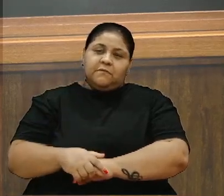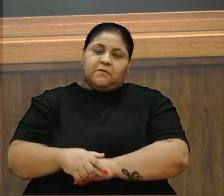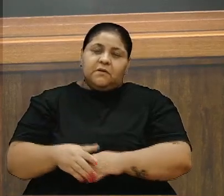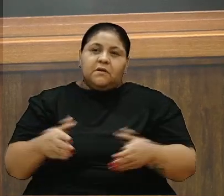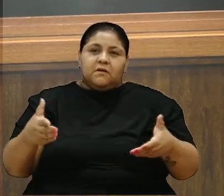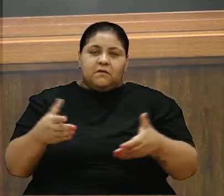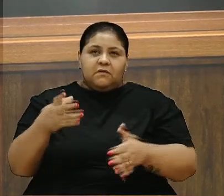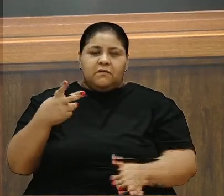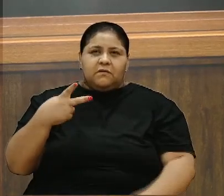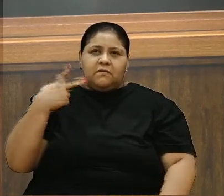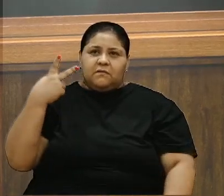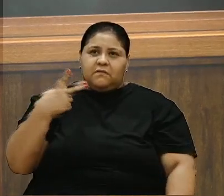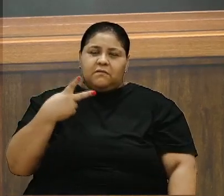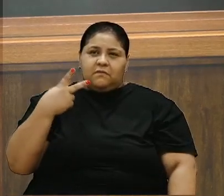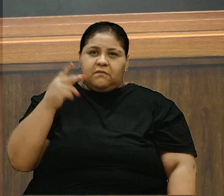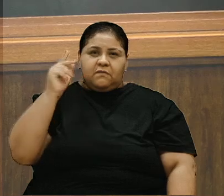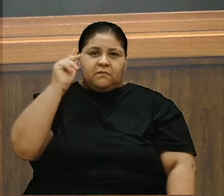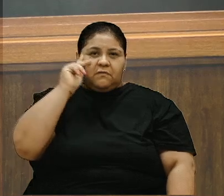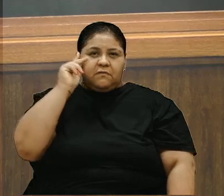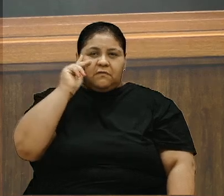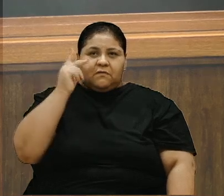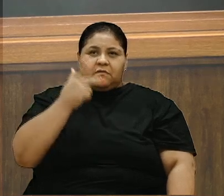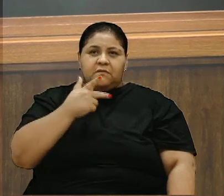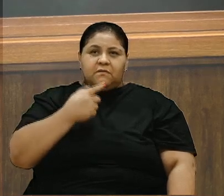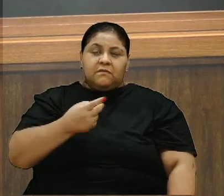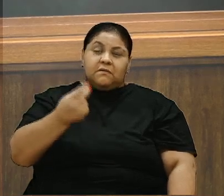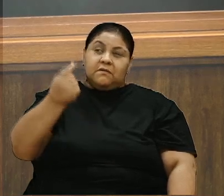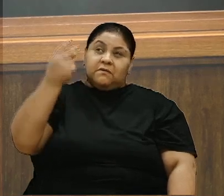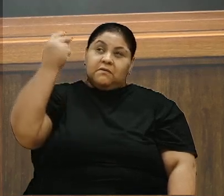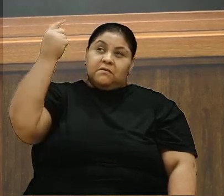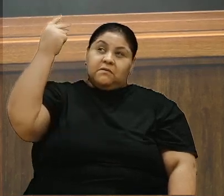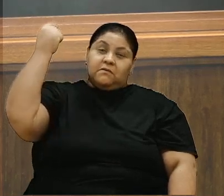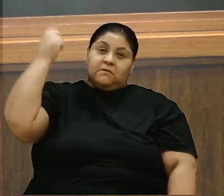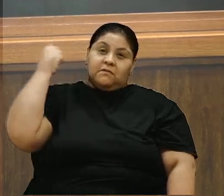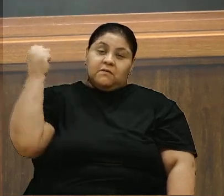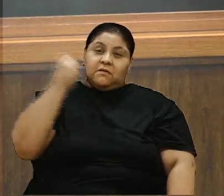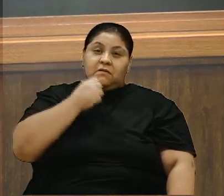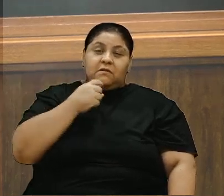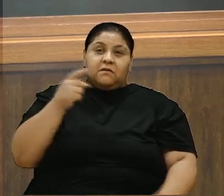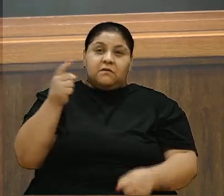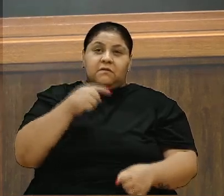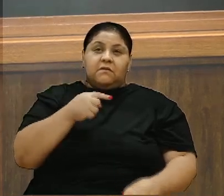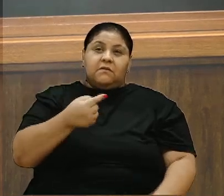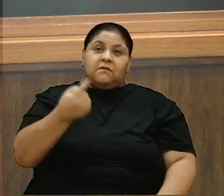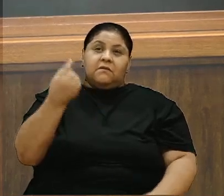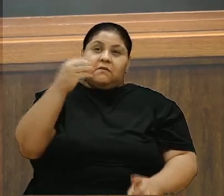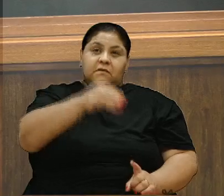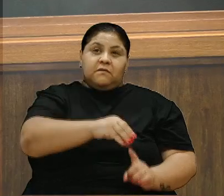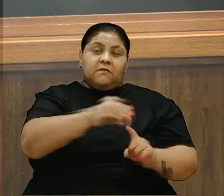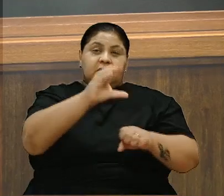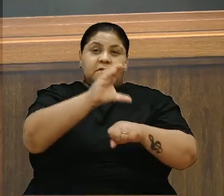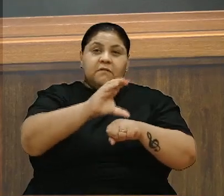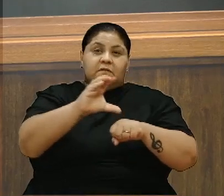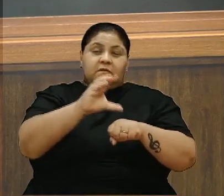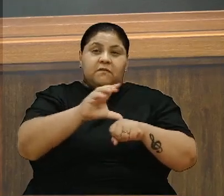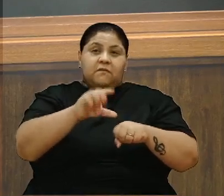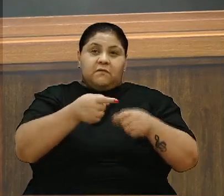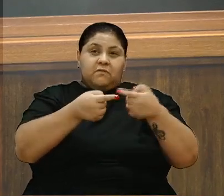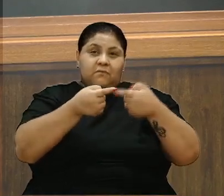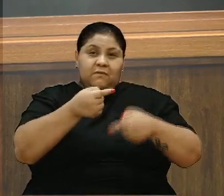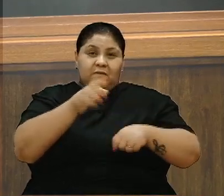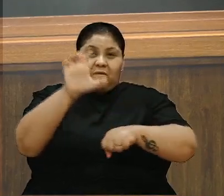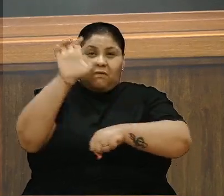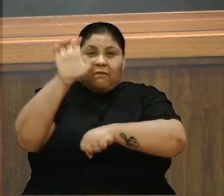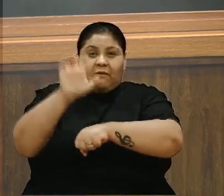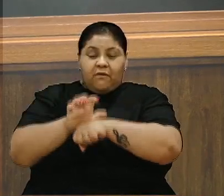o vereador Libardi está fazendo um retrospecto ali, se a gente for pegar a primeira Constituição que rompeu com o Estado